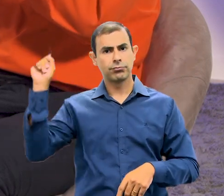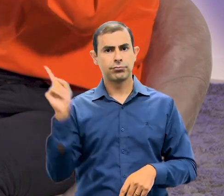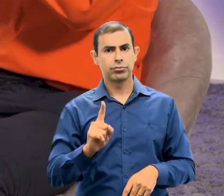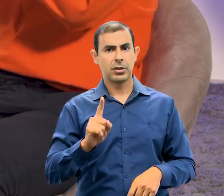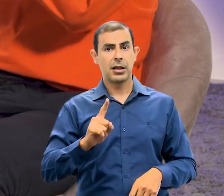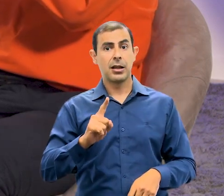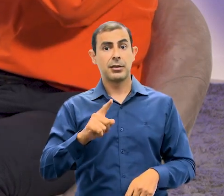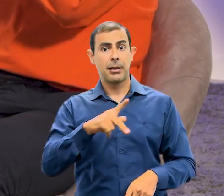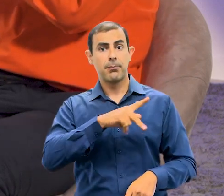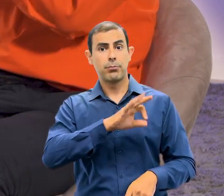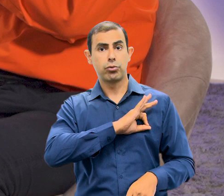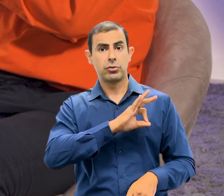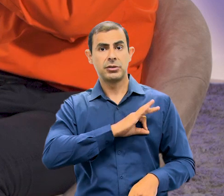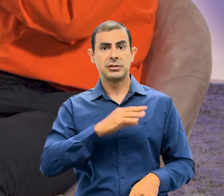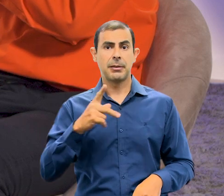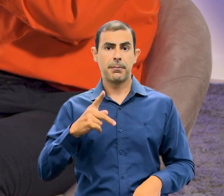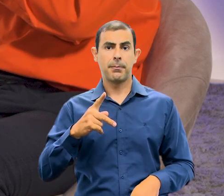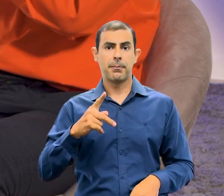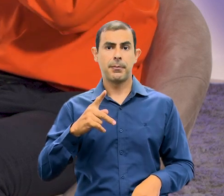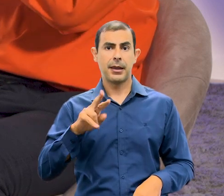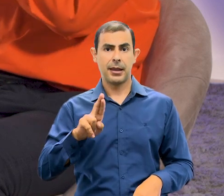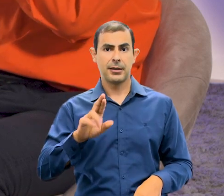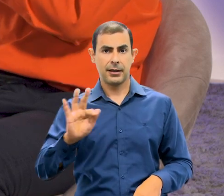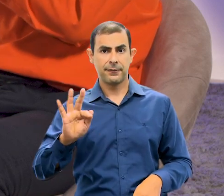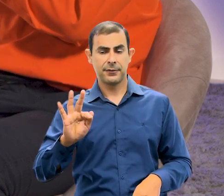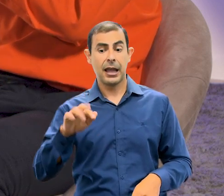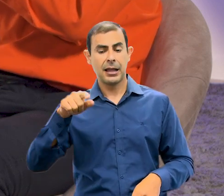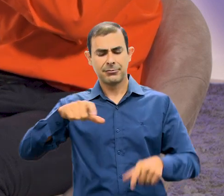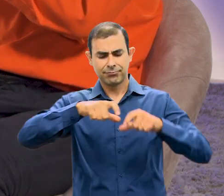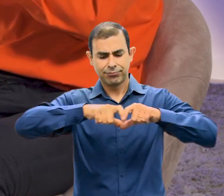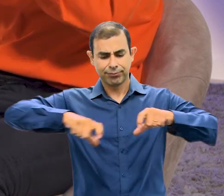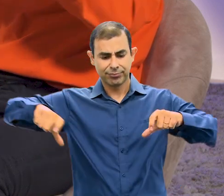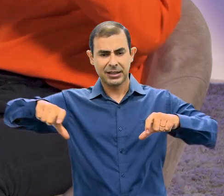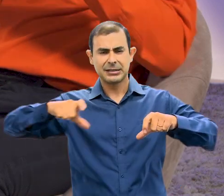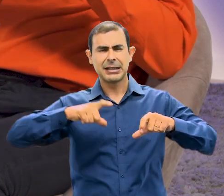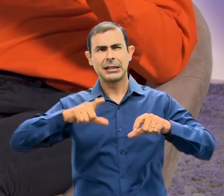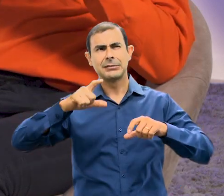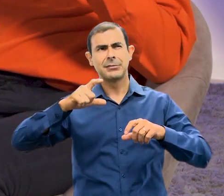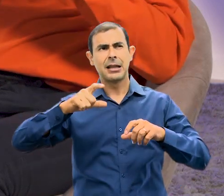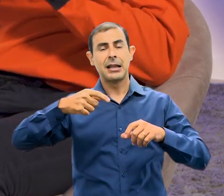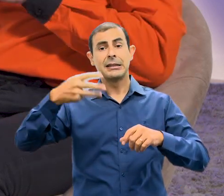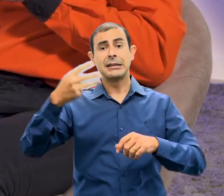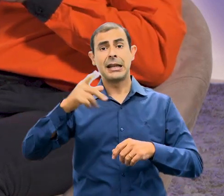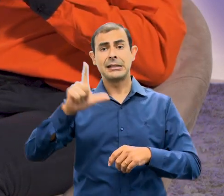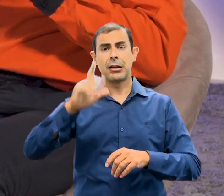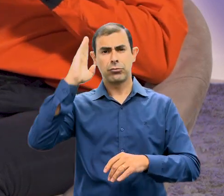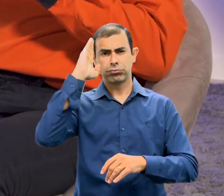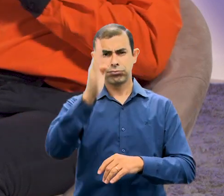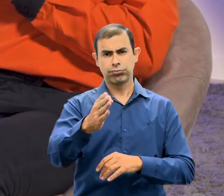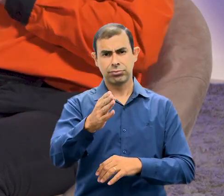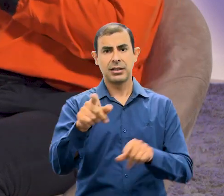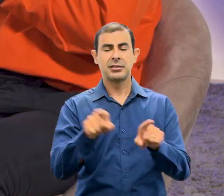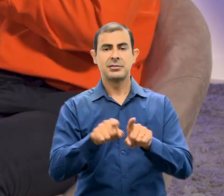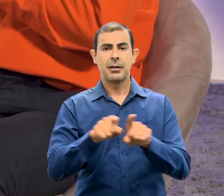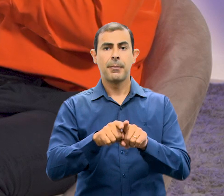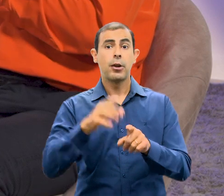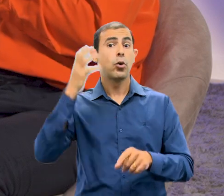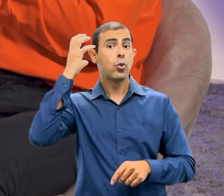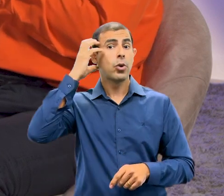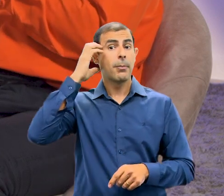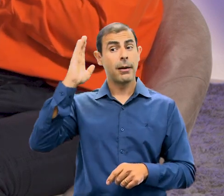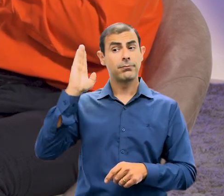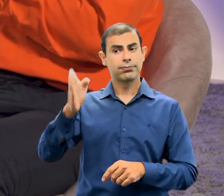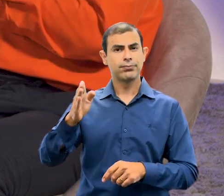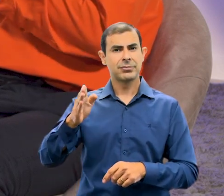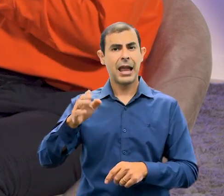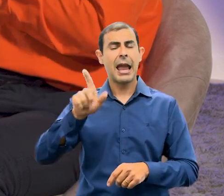trecho entre a saída, mais especificamente ali, a saída para Três Lagoas e a saída para Cuiabá é o trecho no estado